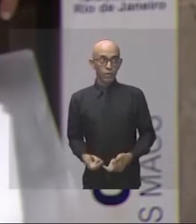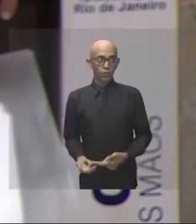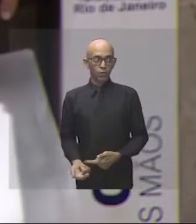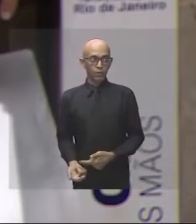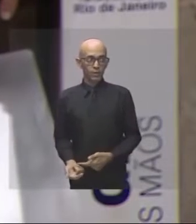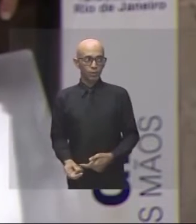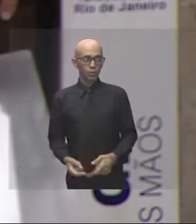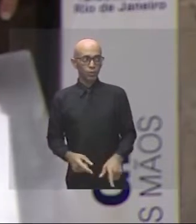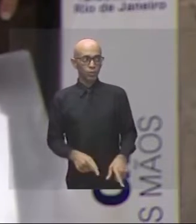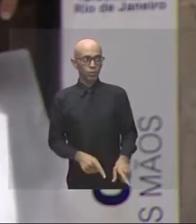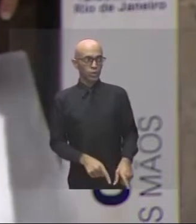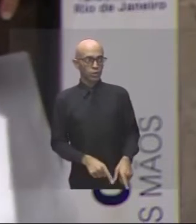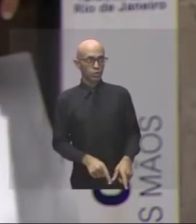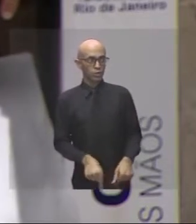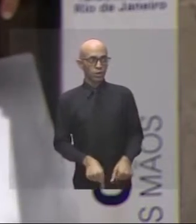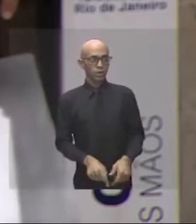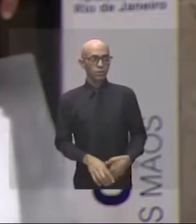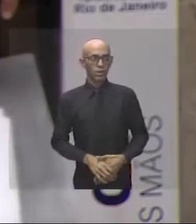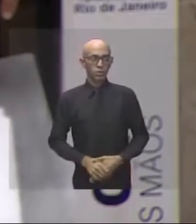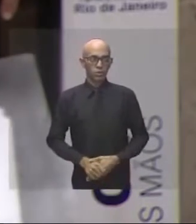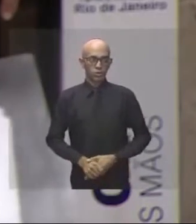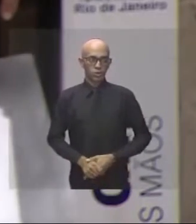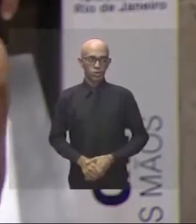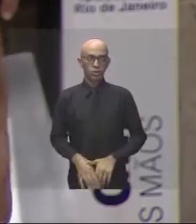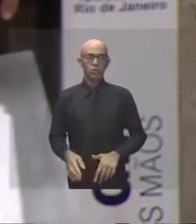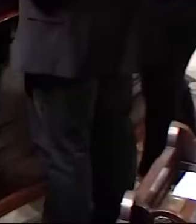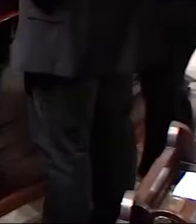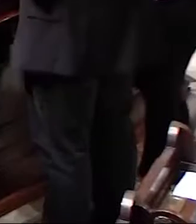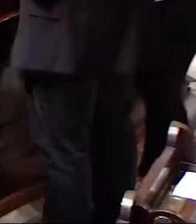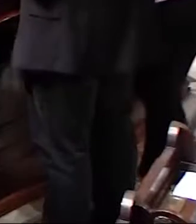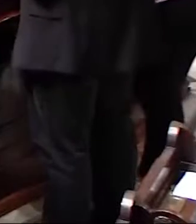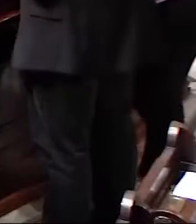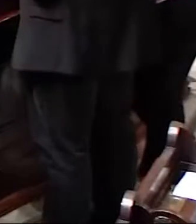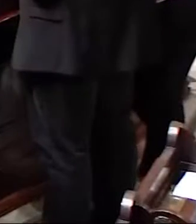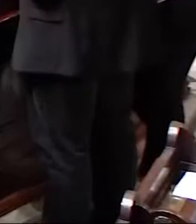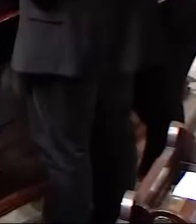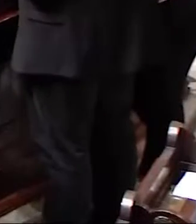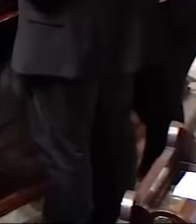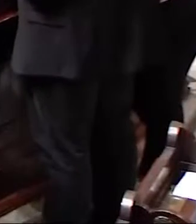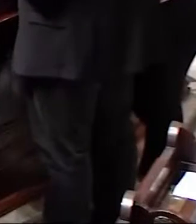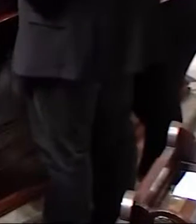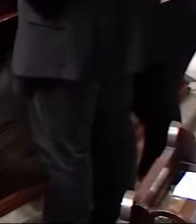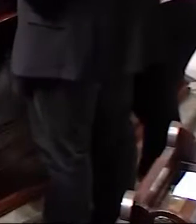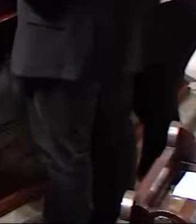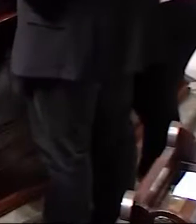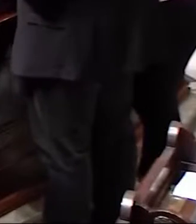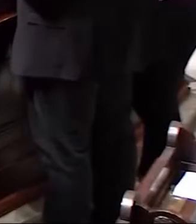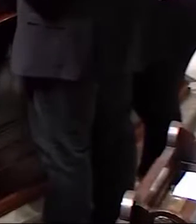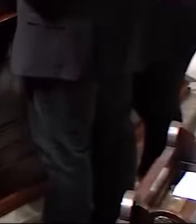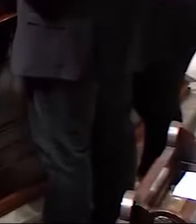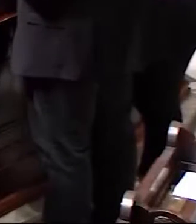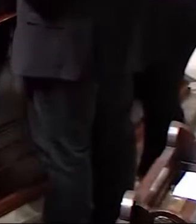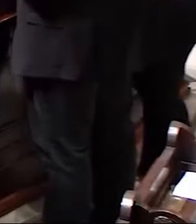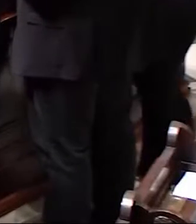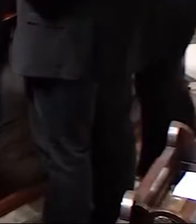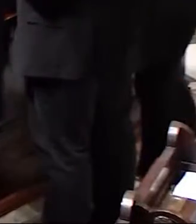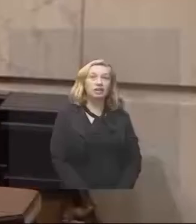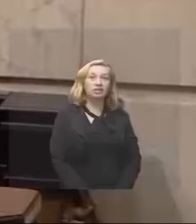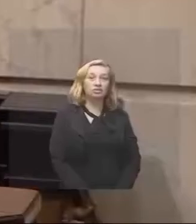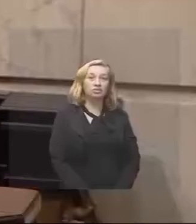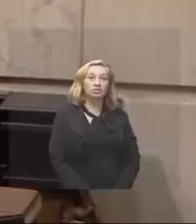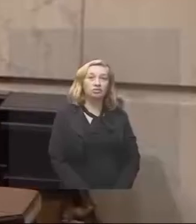de artistas de rua em locais públicos do município. A proposta recebeu uma emenda de autoria do vereador